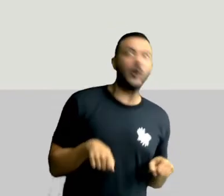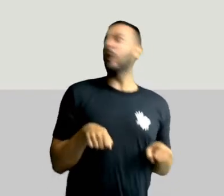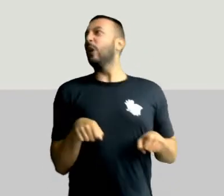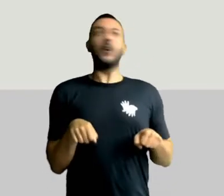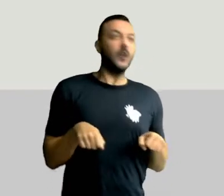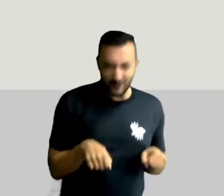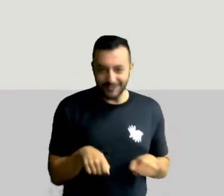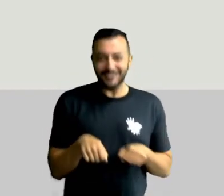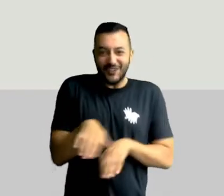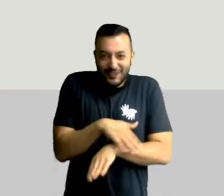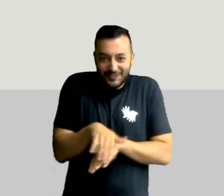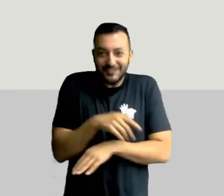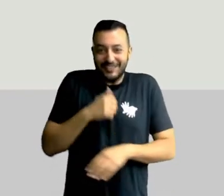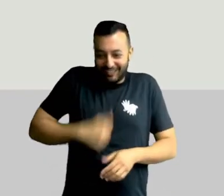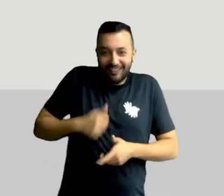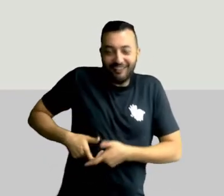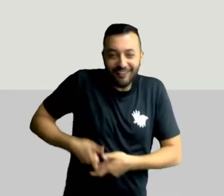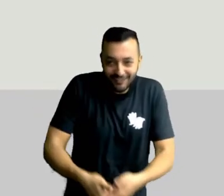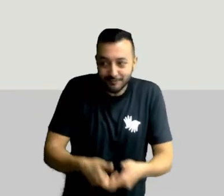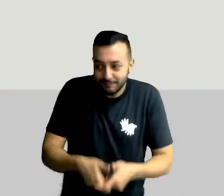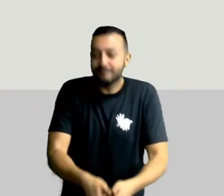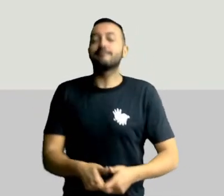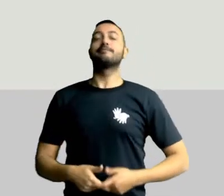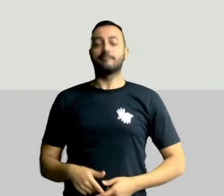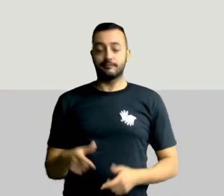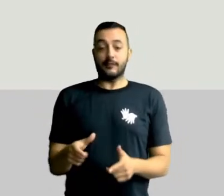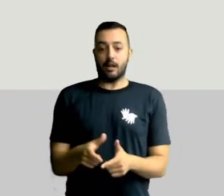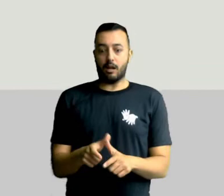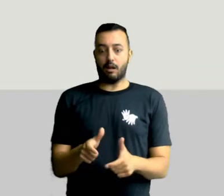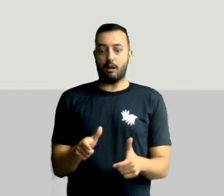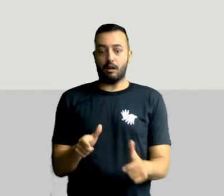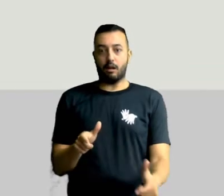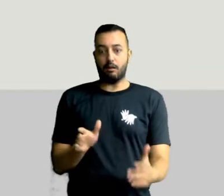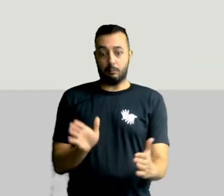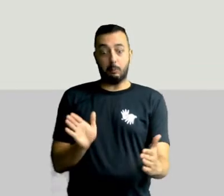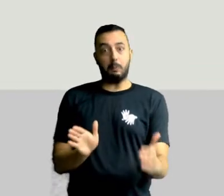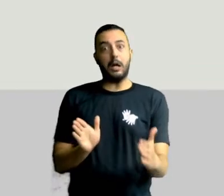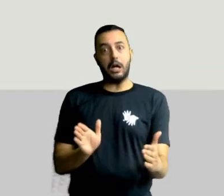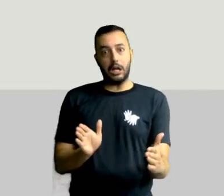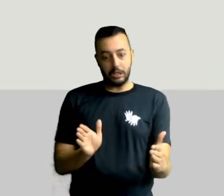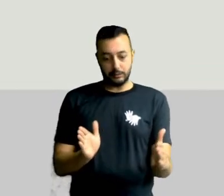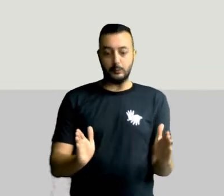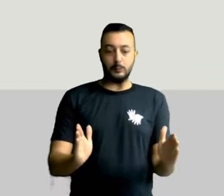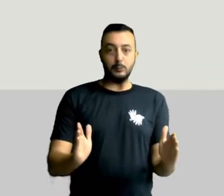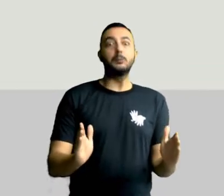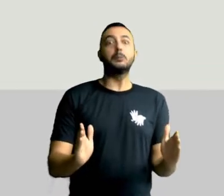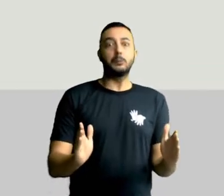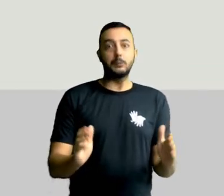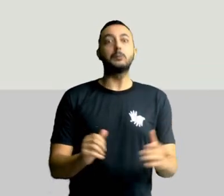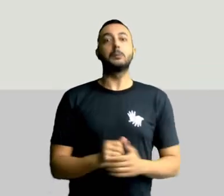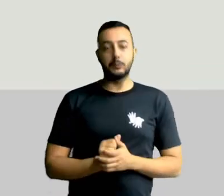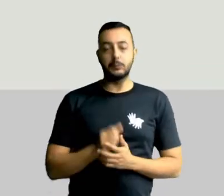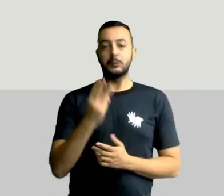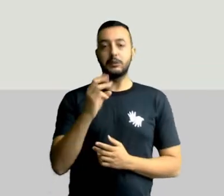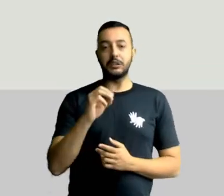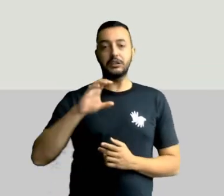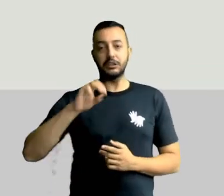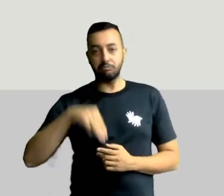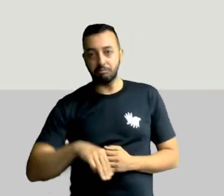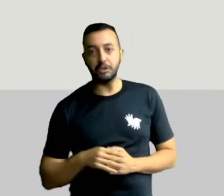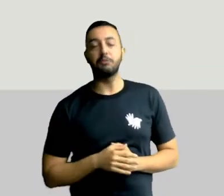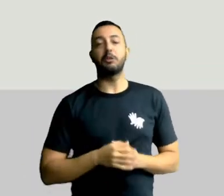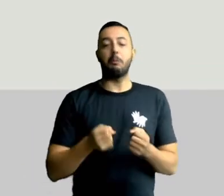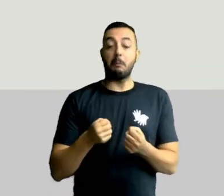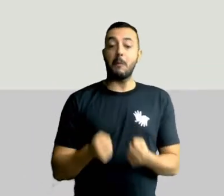lixo, céu aberto, esgoto, céu aberto. Ele cresce cerca de 30 centímetros, pesa mais de